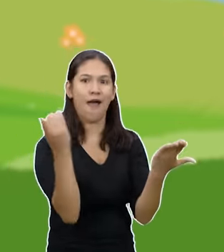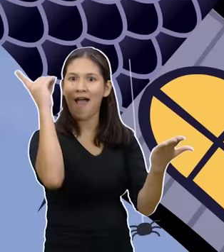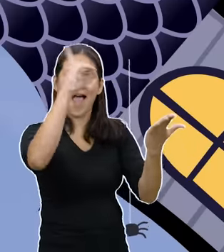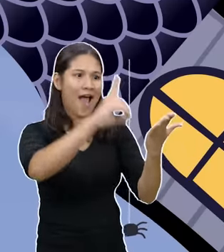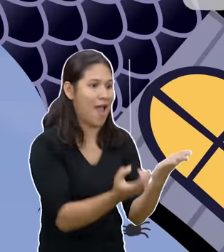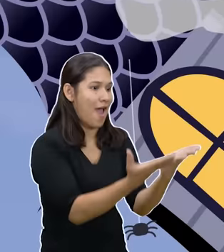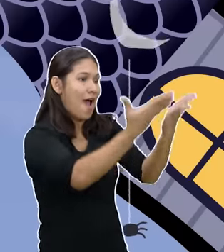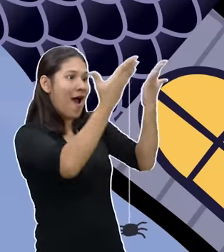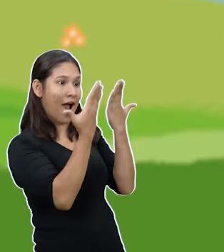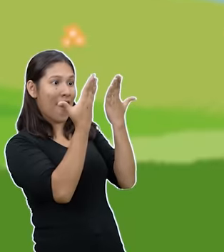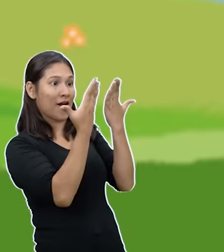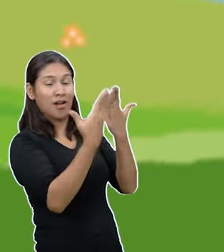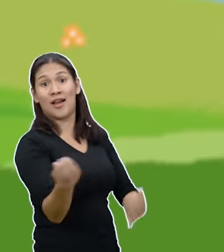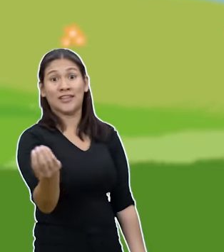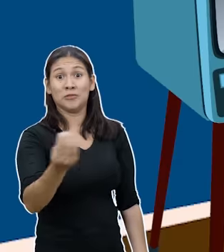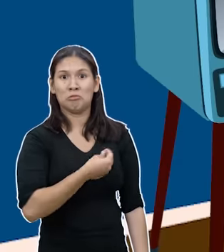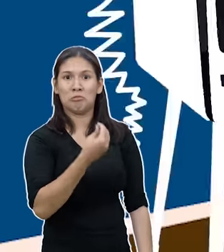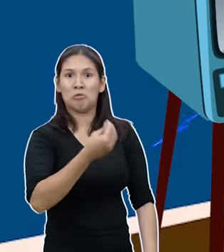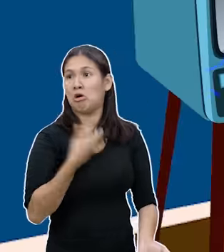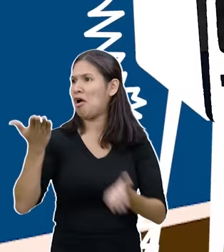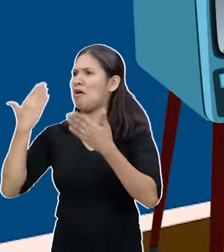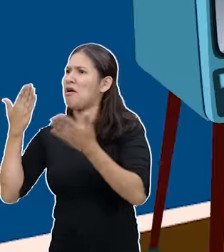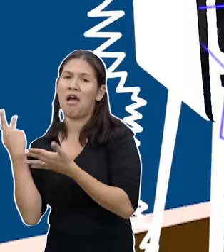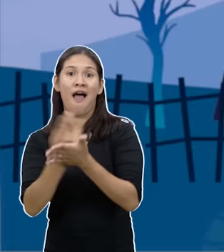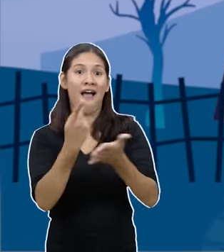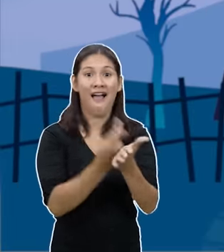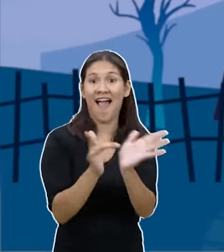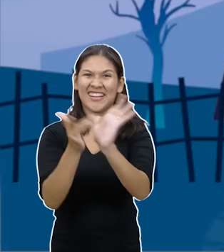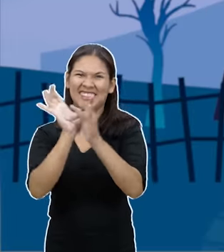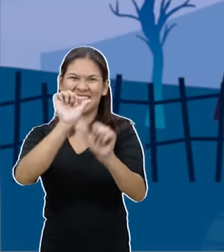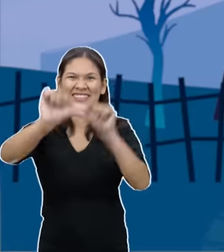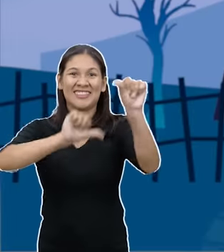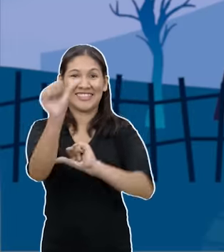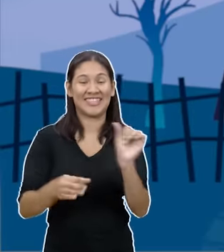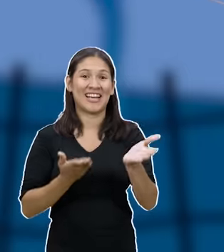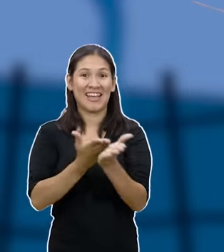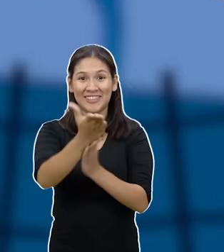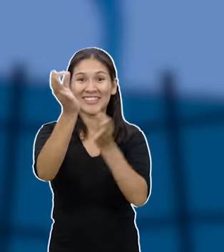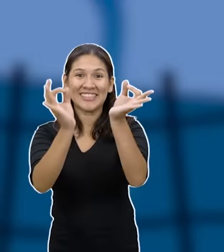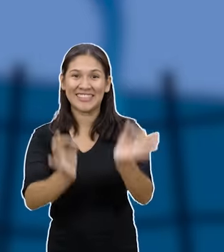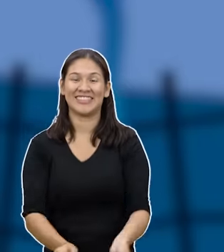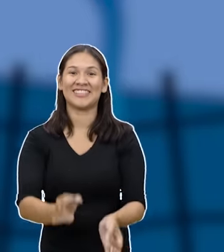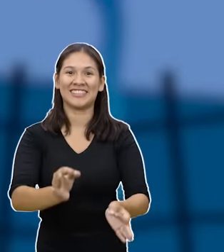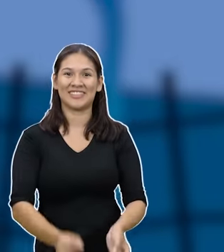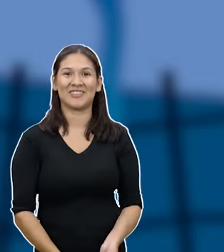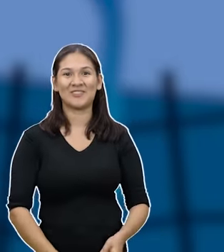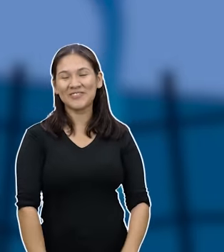a Bíblia encontrou, e tudo que era torto Jesus